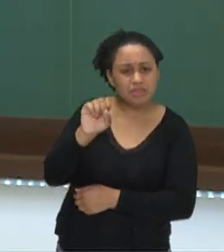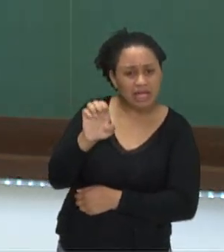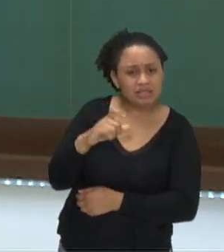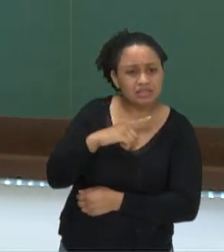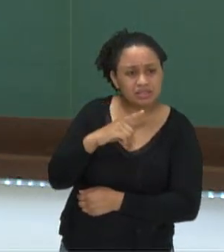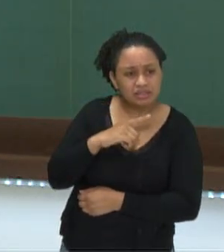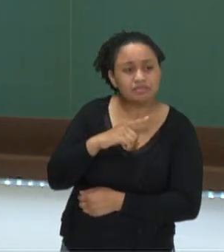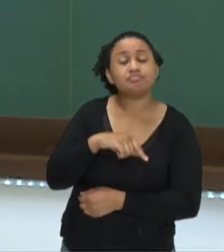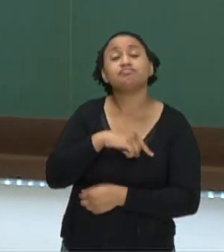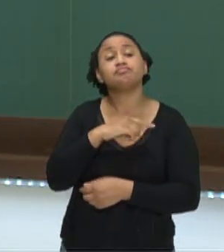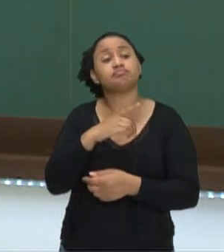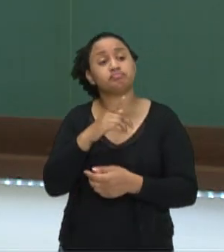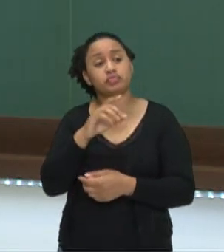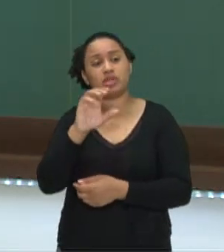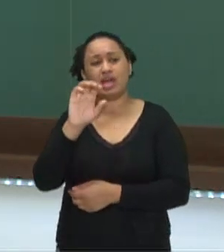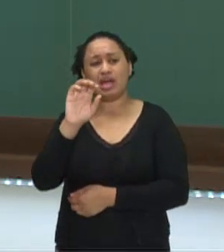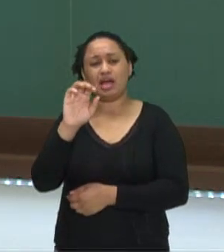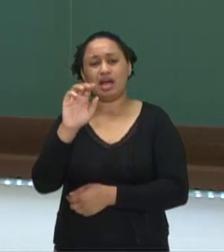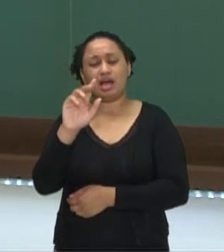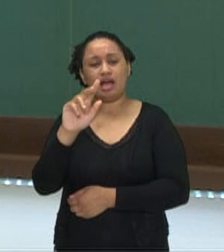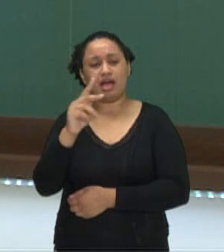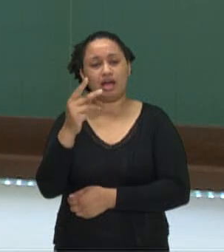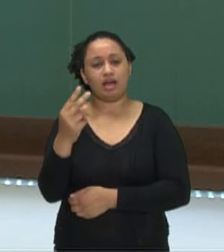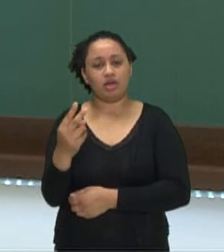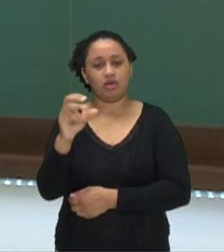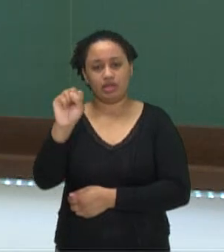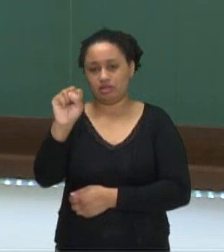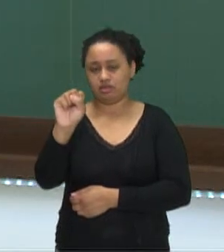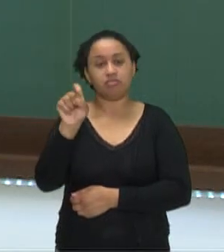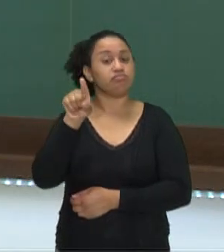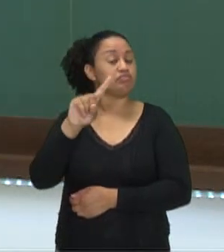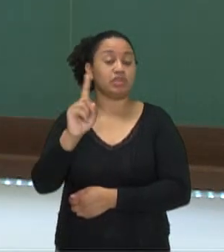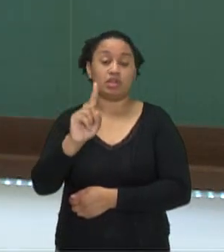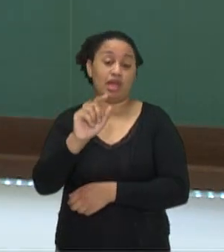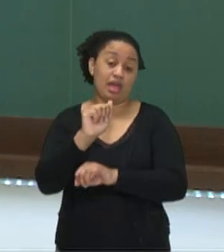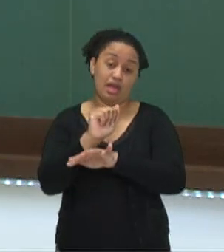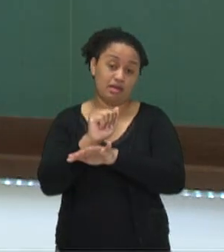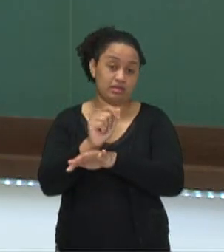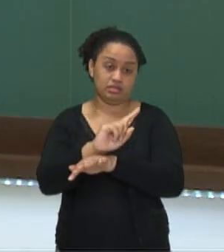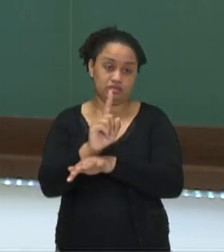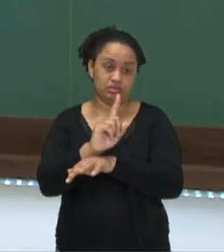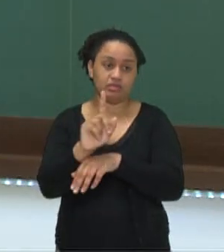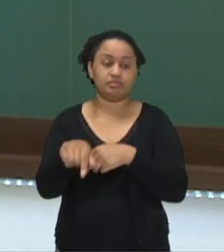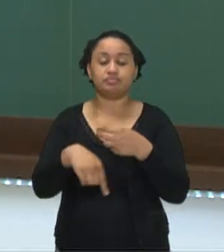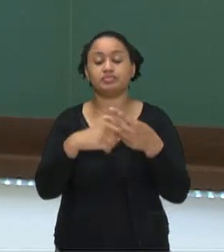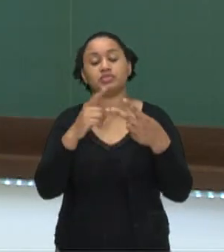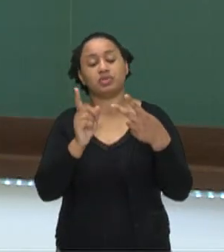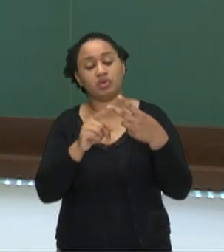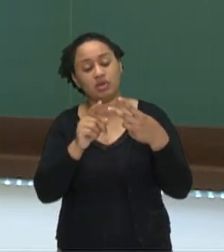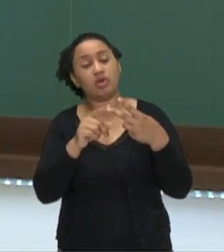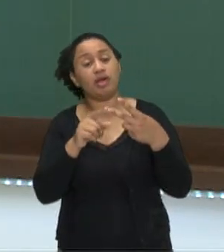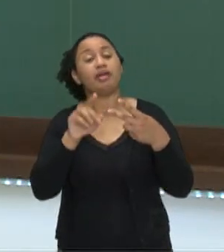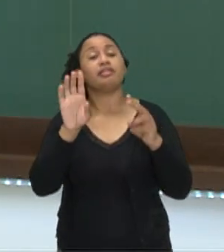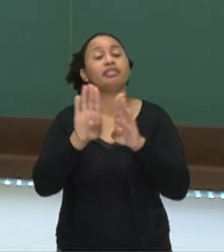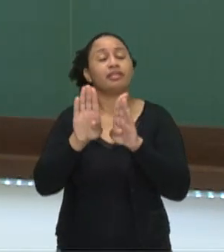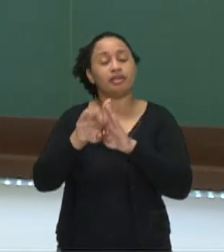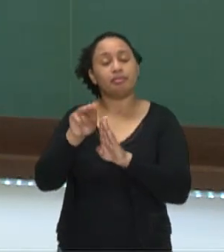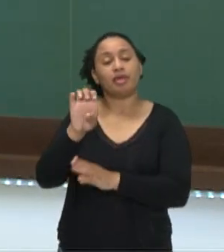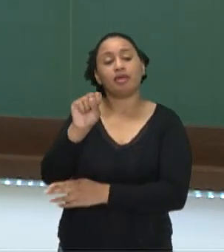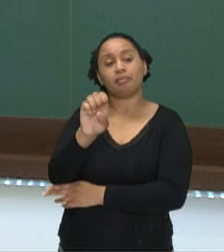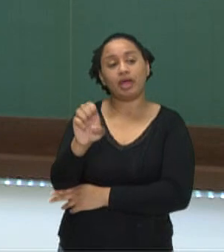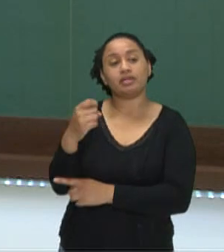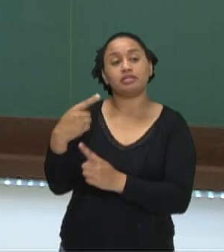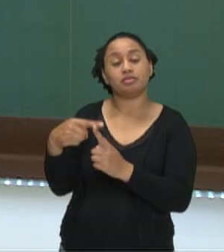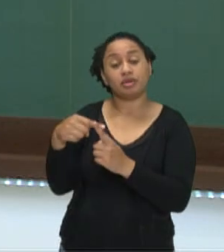aqui? Aqui nós temos um ácido, né? Não é uma base. Esse aqui também é uma base,